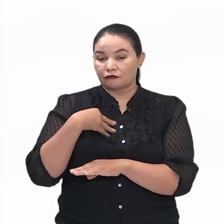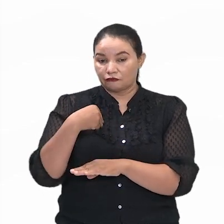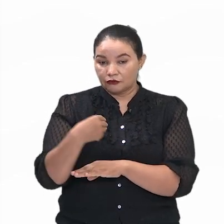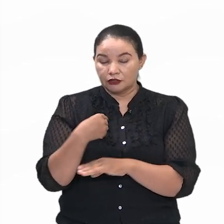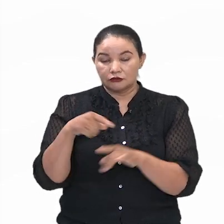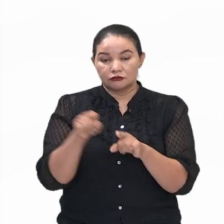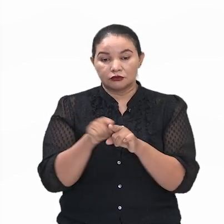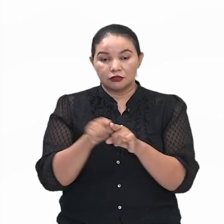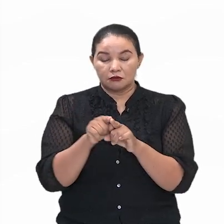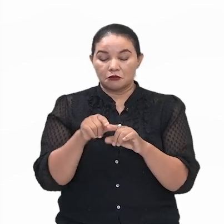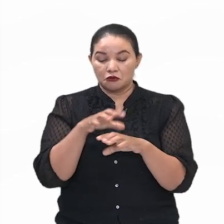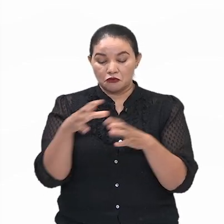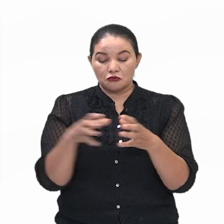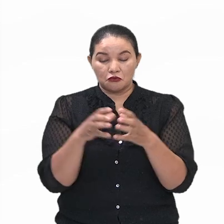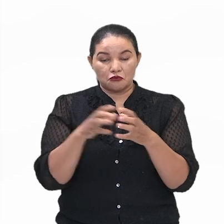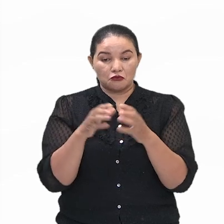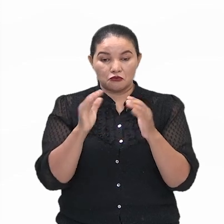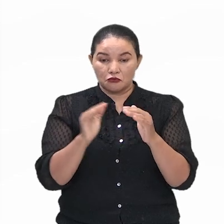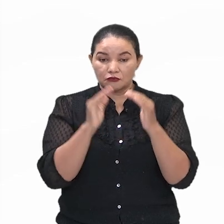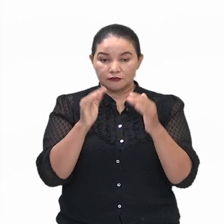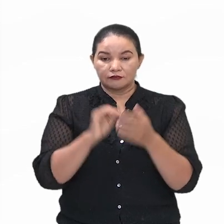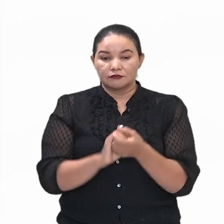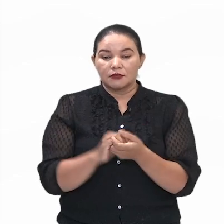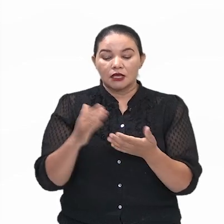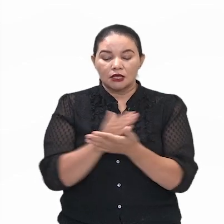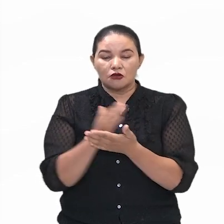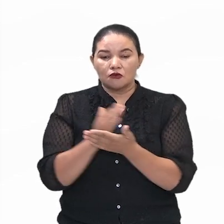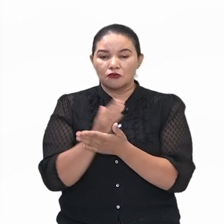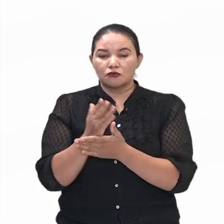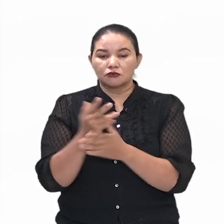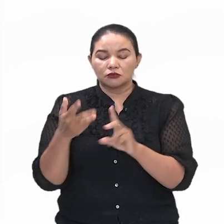E, professor, o que acontecia com os indígenas e os